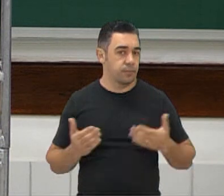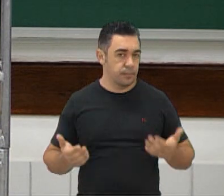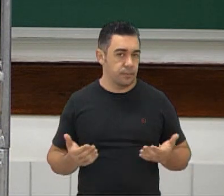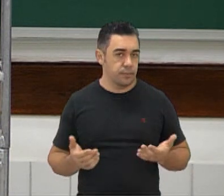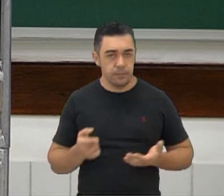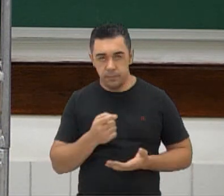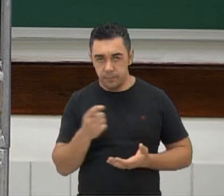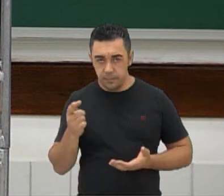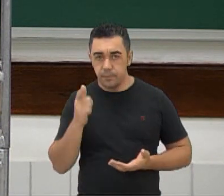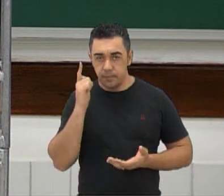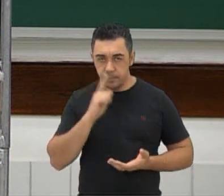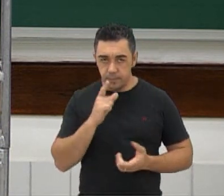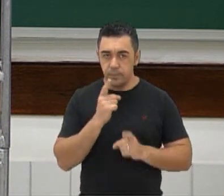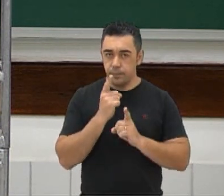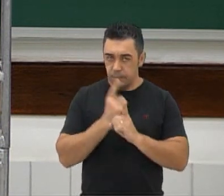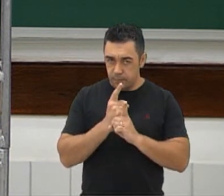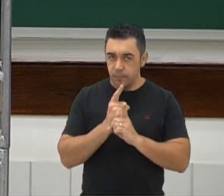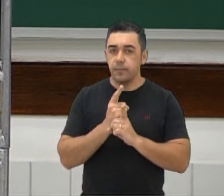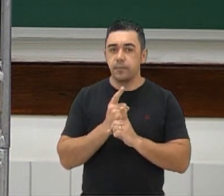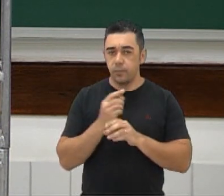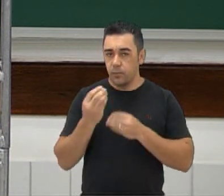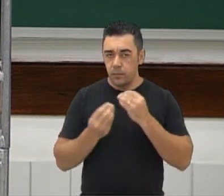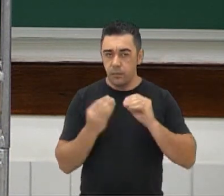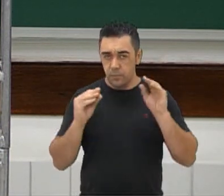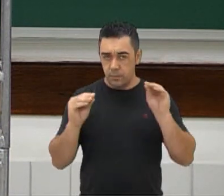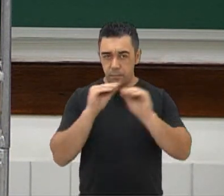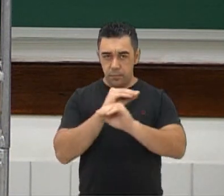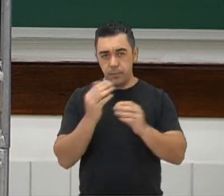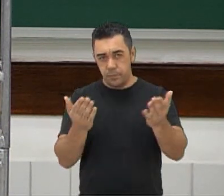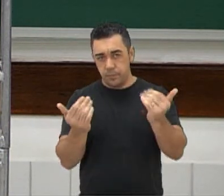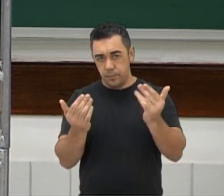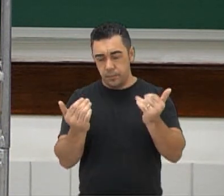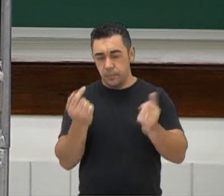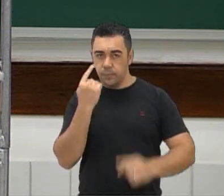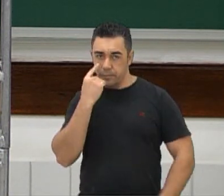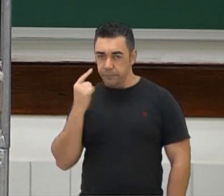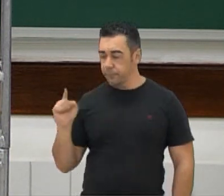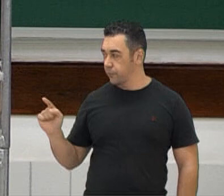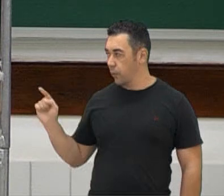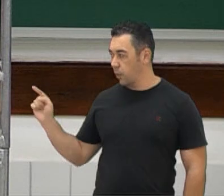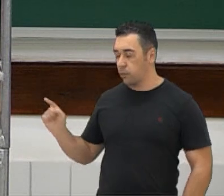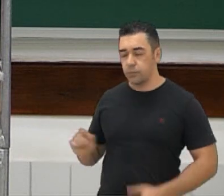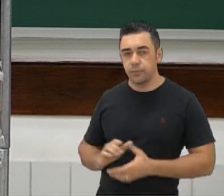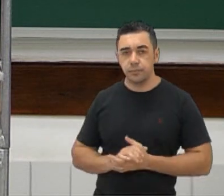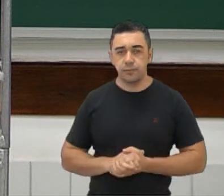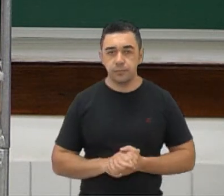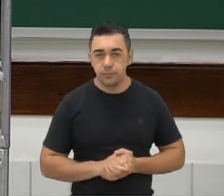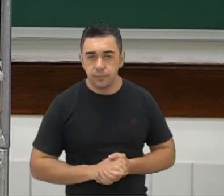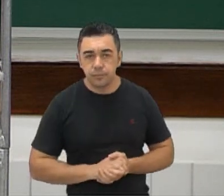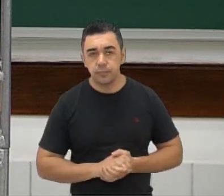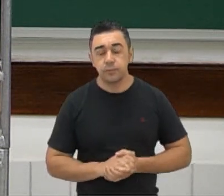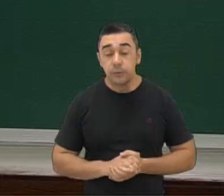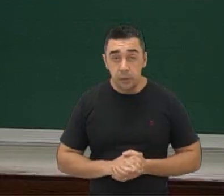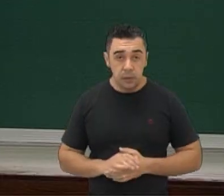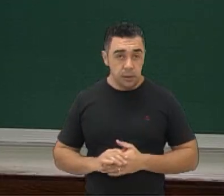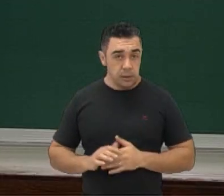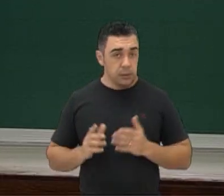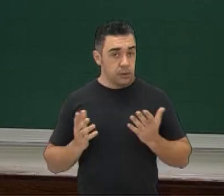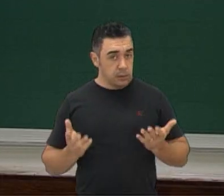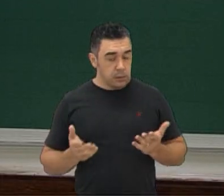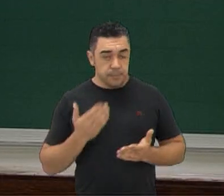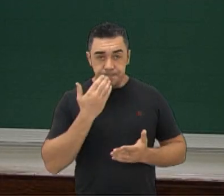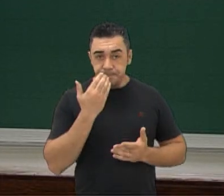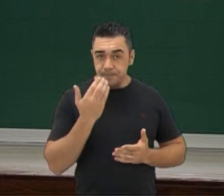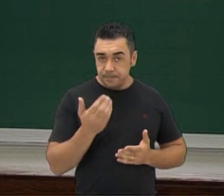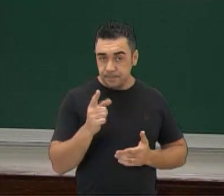Então, alunos, conseguiram identificar ali a expressão? Vem com o professor, vamos verificar aqui na tela? Veja só, escreva